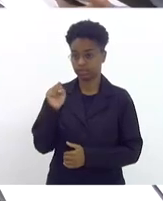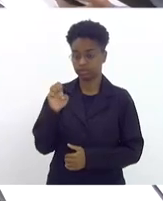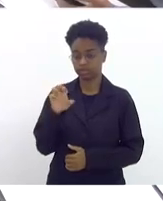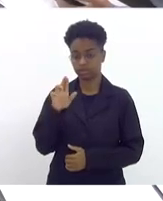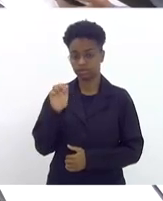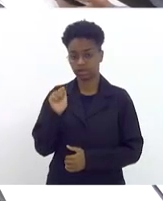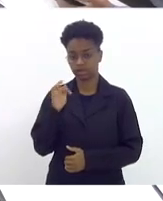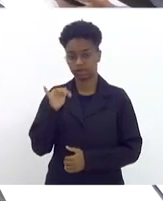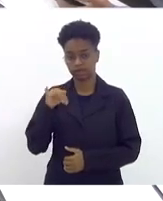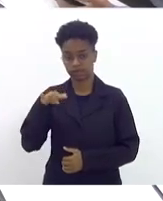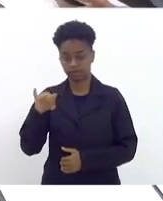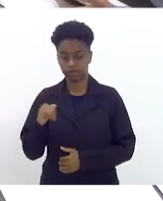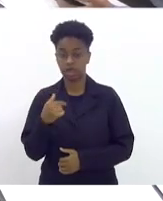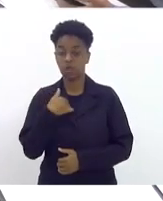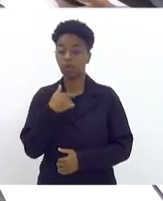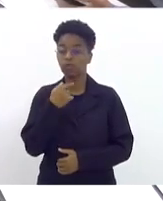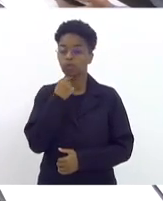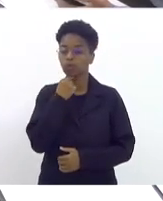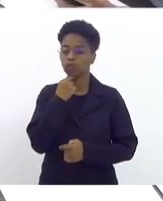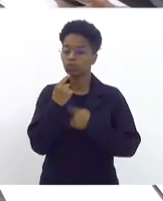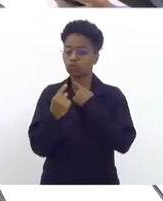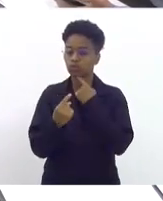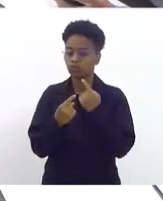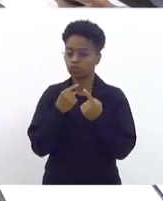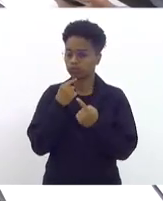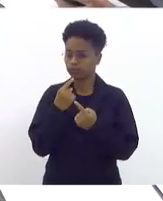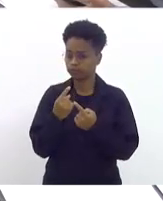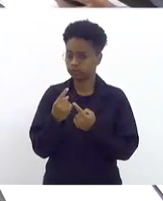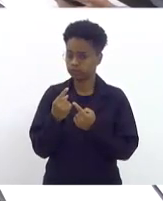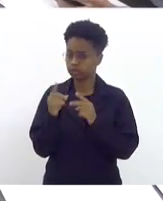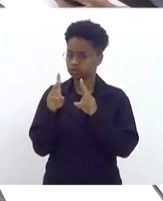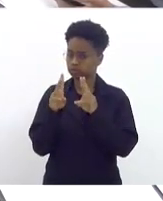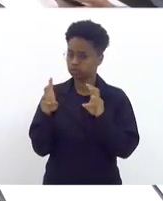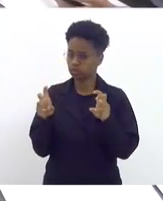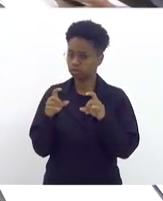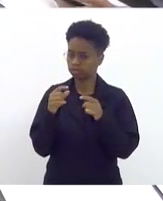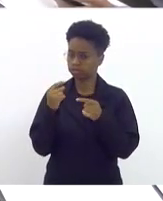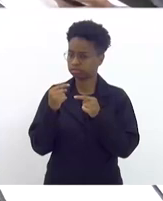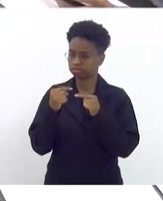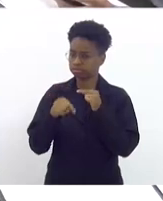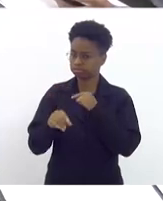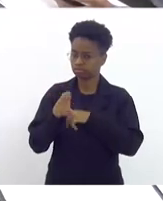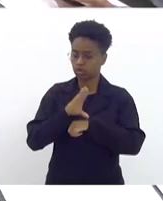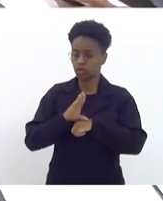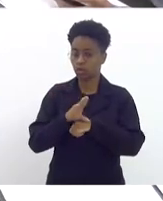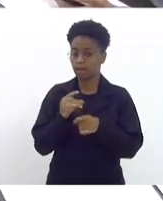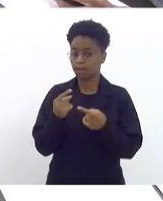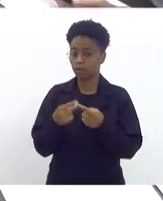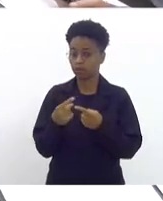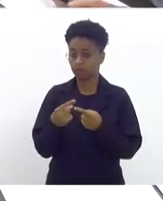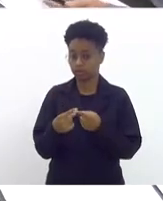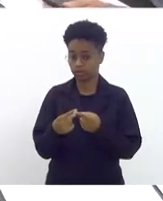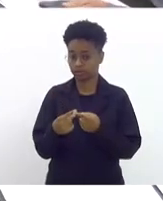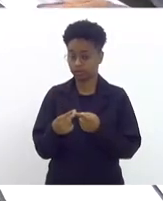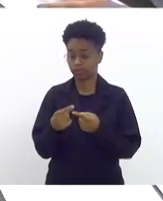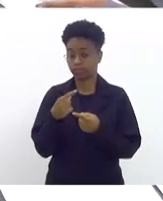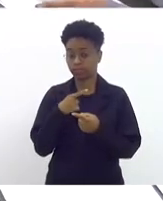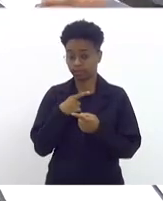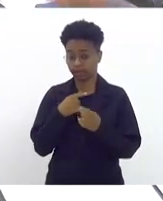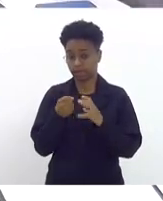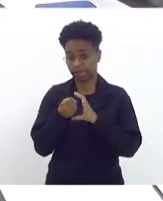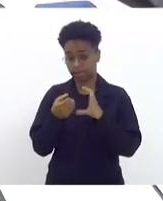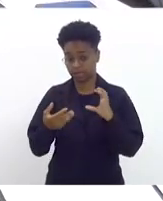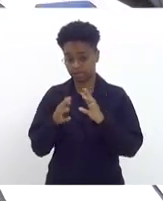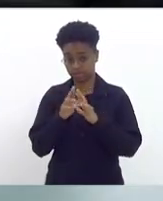uma dúvida sobre essa inconstitucionalidade porque tem aspectos diferentes